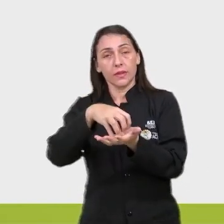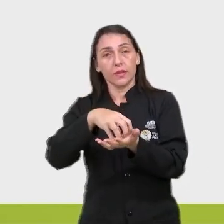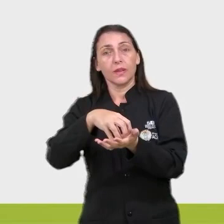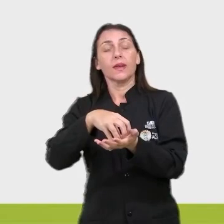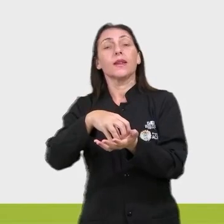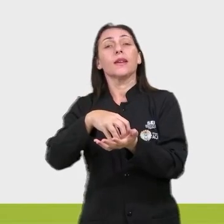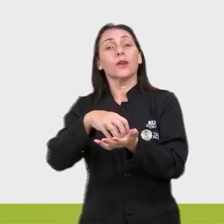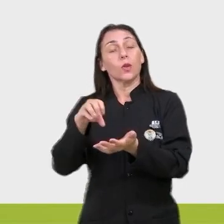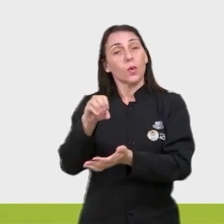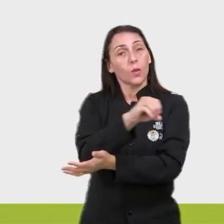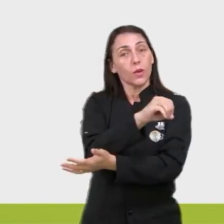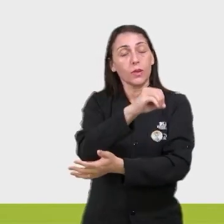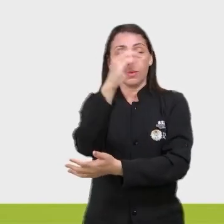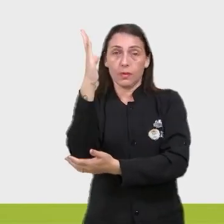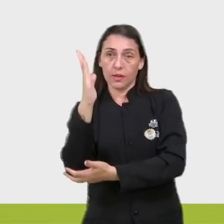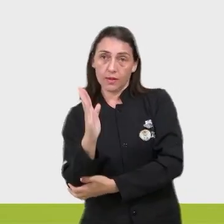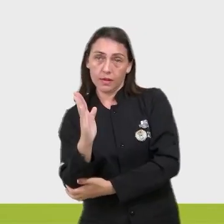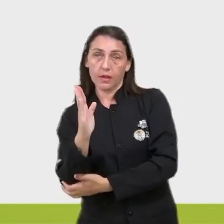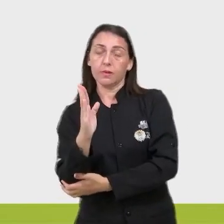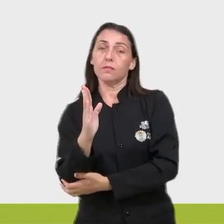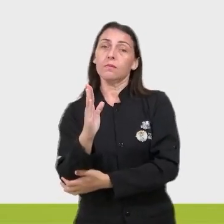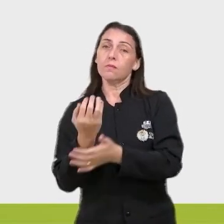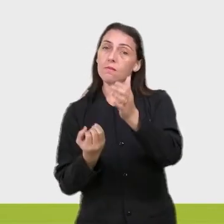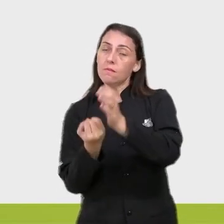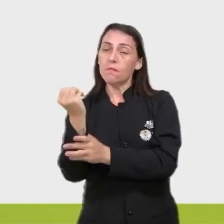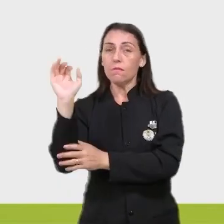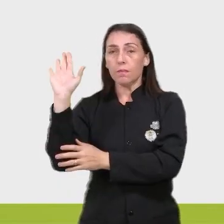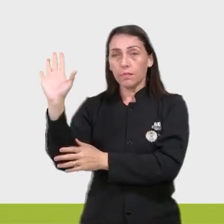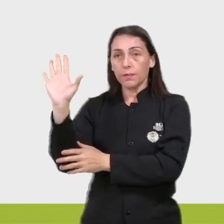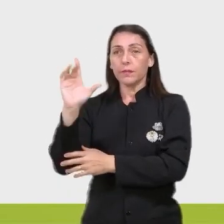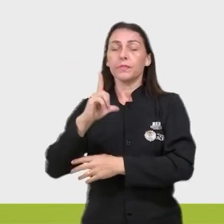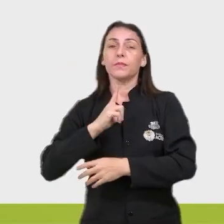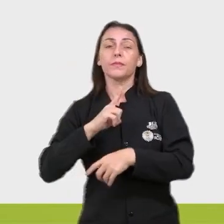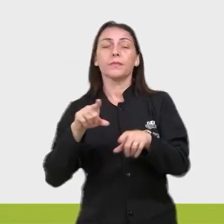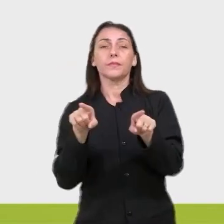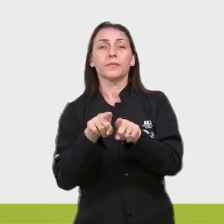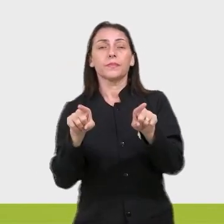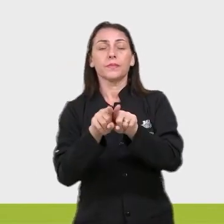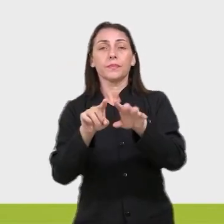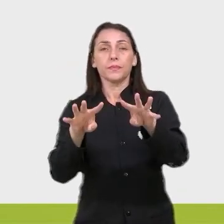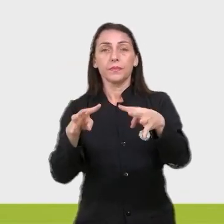12 bacias brasileiras hidrográficas. E aí, gente, tem também que chama